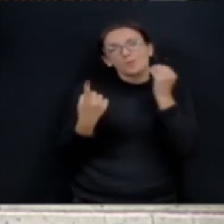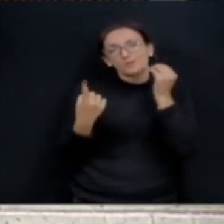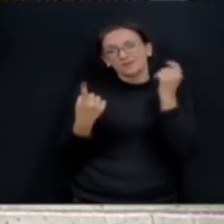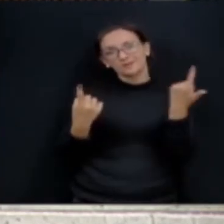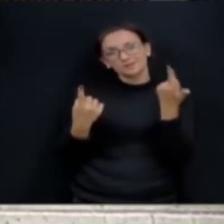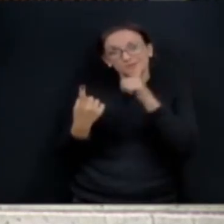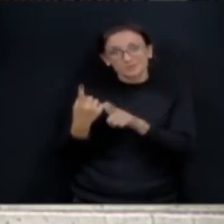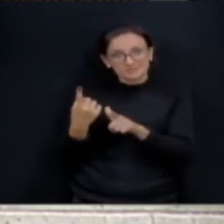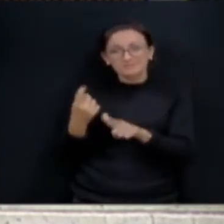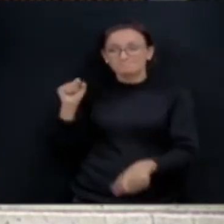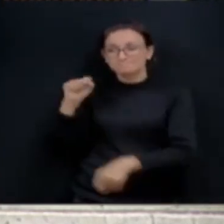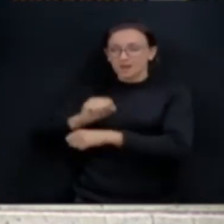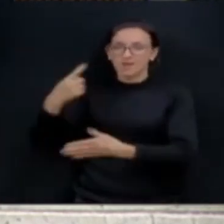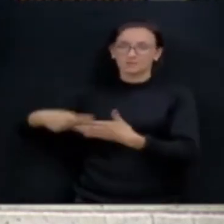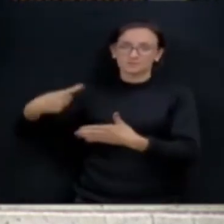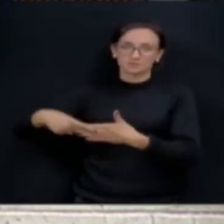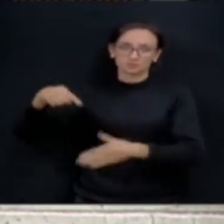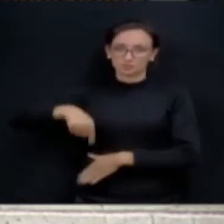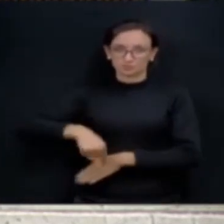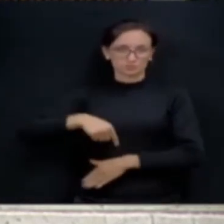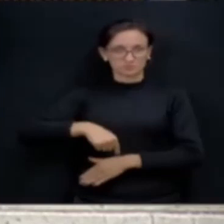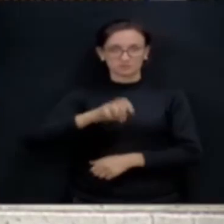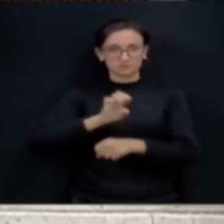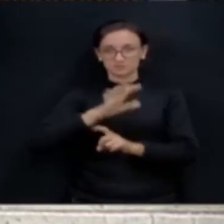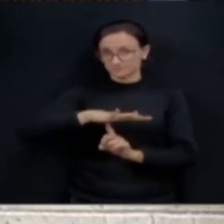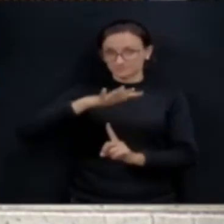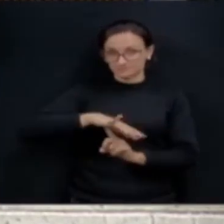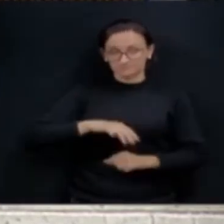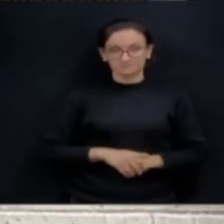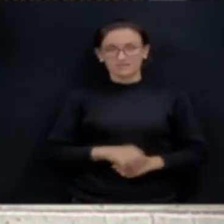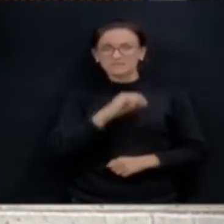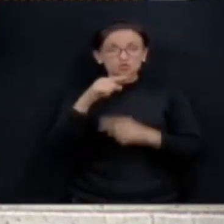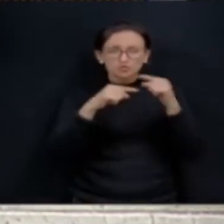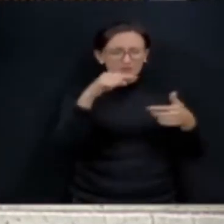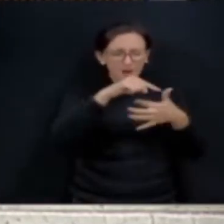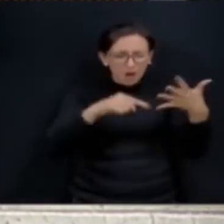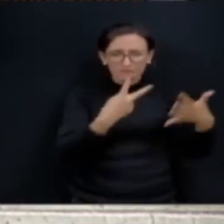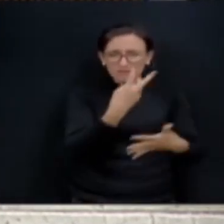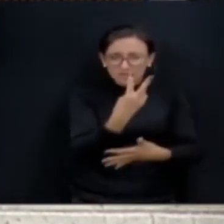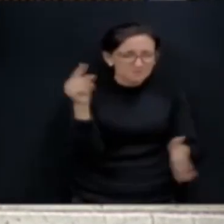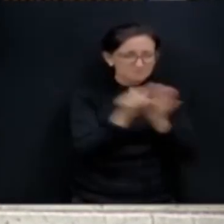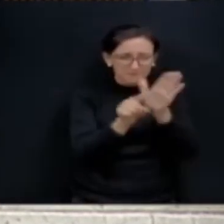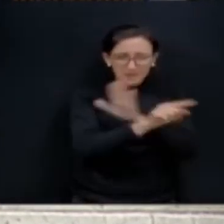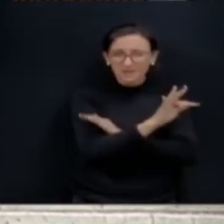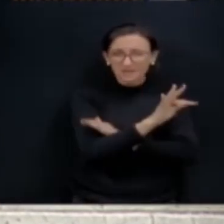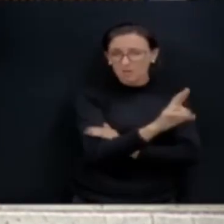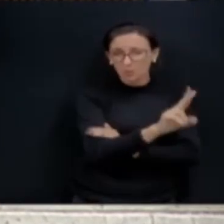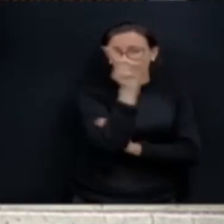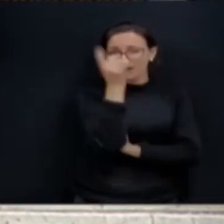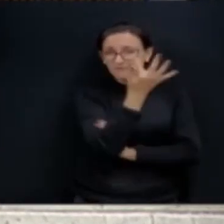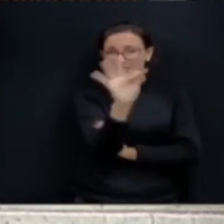processo do pedágio, enquanto não sanar essas dúvidas ou enquanto não se corrigir as demandas feitas por essa